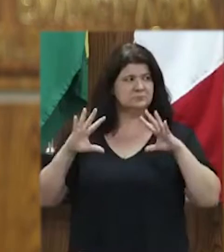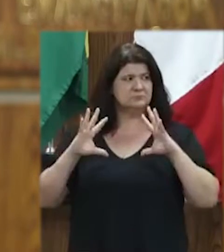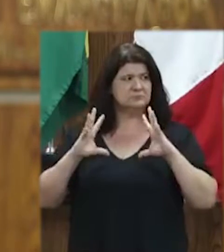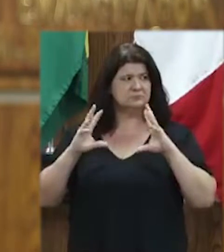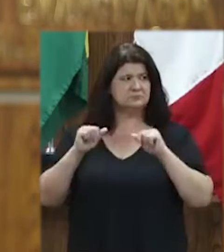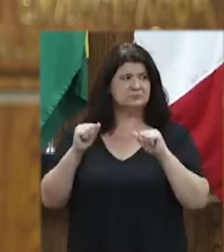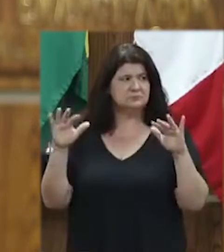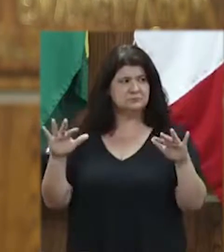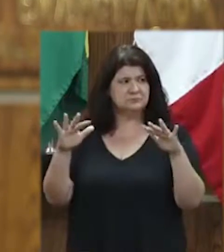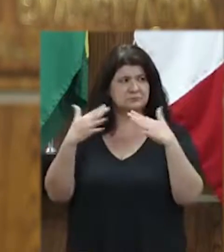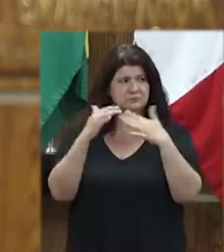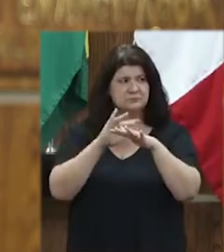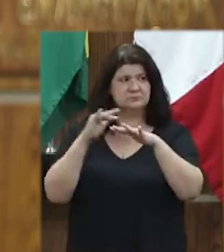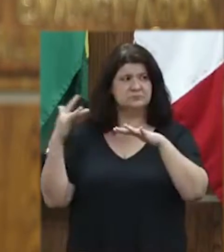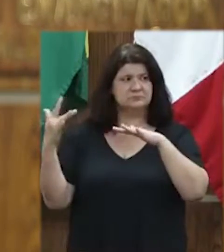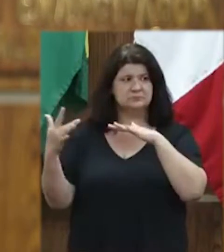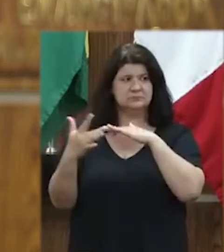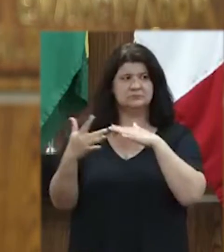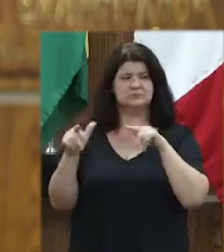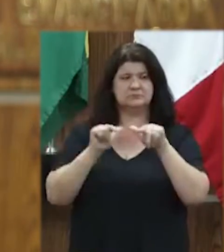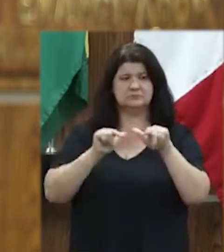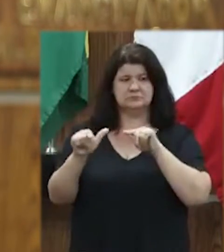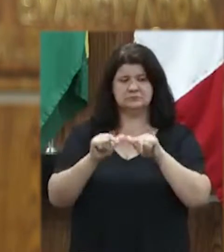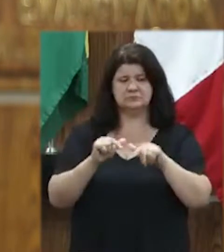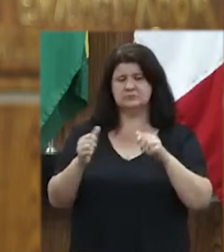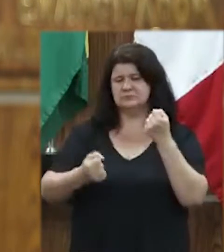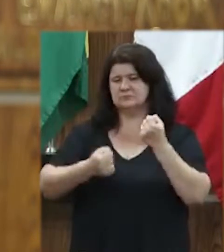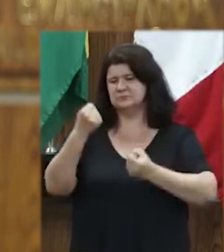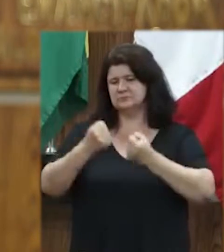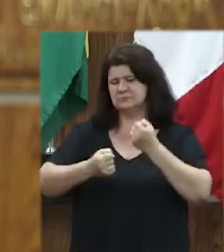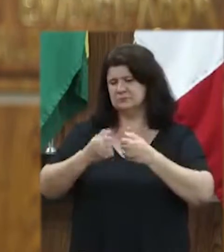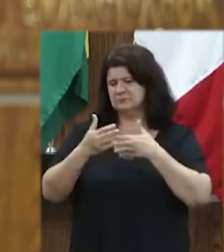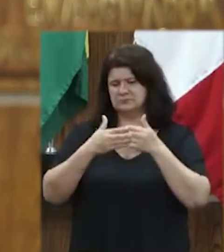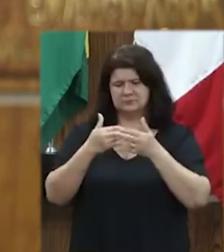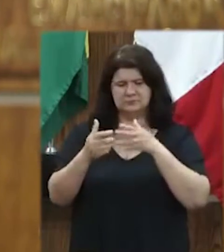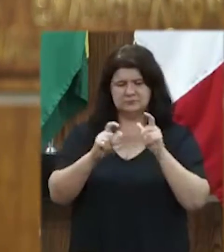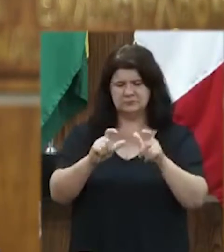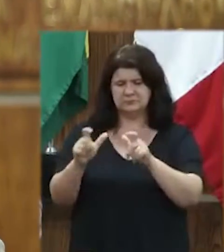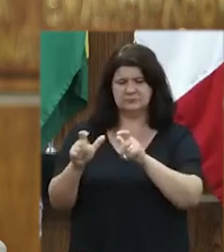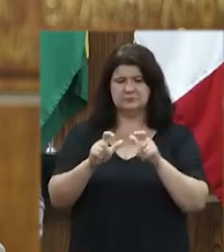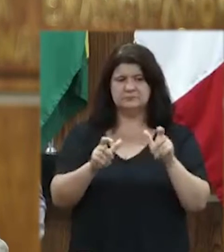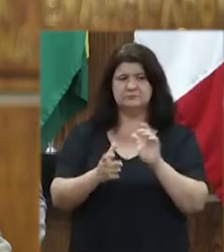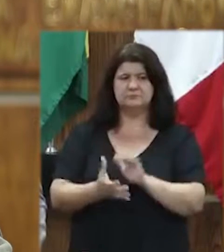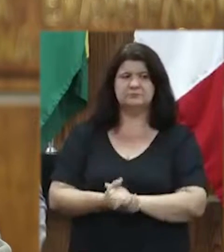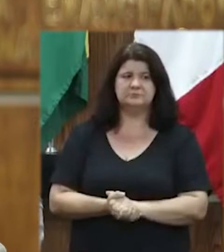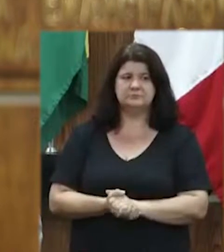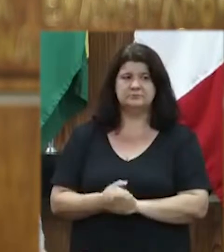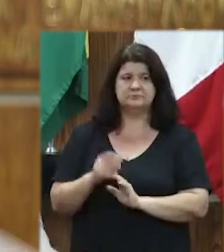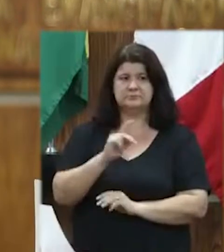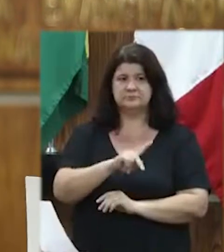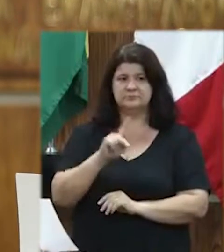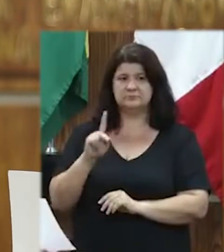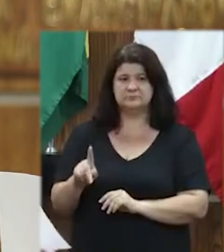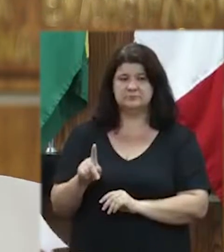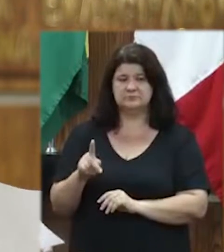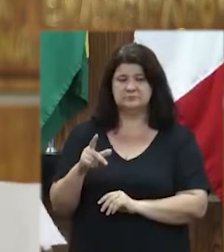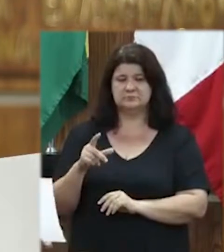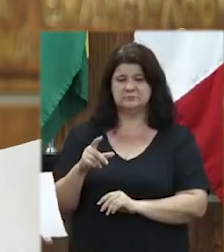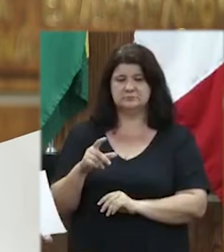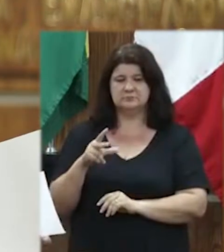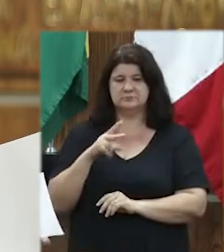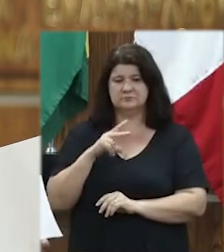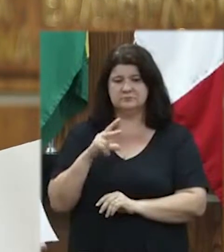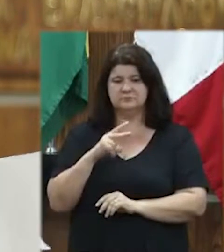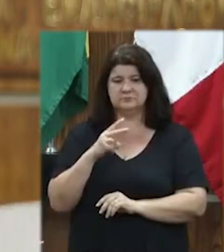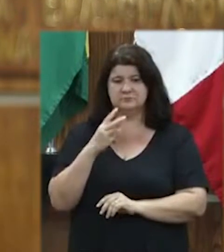das suas casas ou do seu trabalho, do seu carro, enfim. Senhor presidente, tenho três requerimentos, então